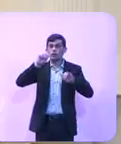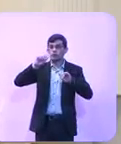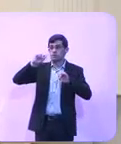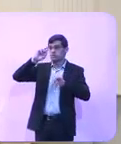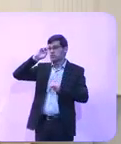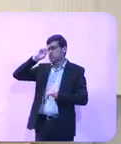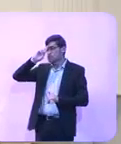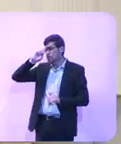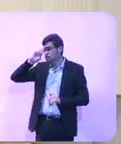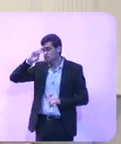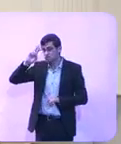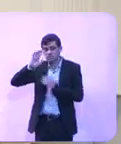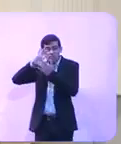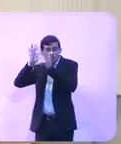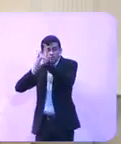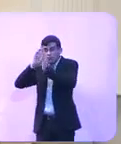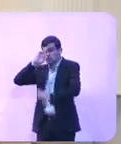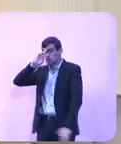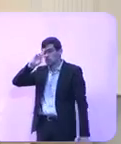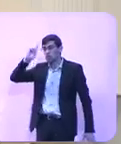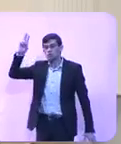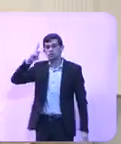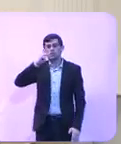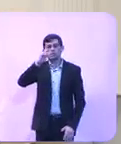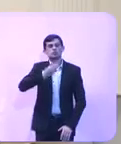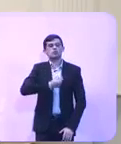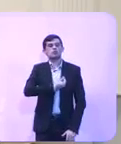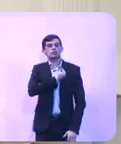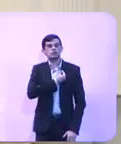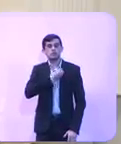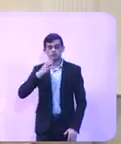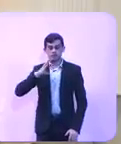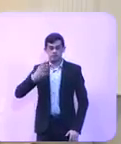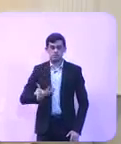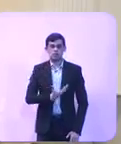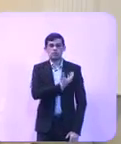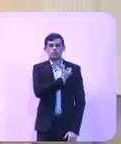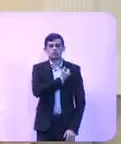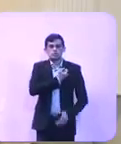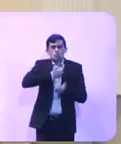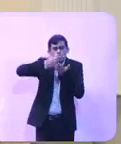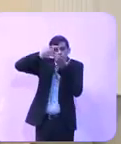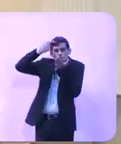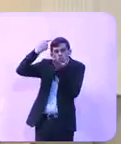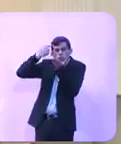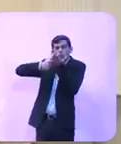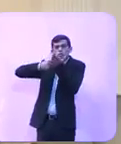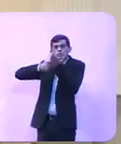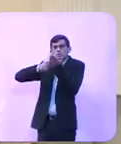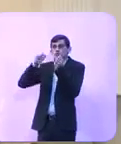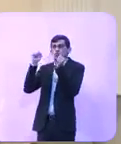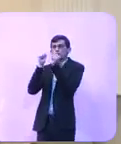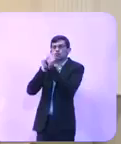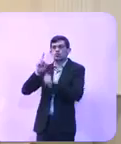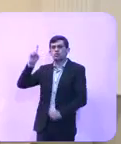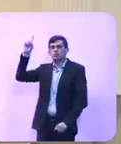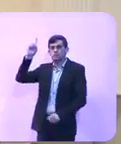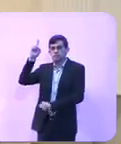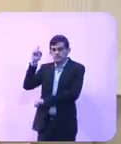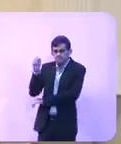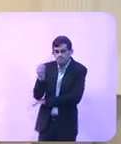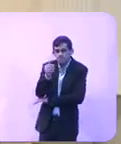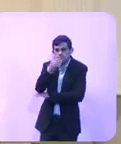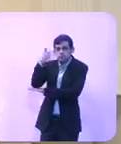Senhor da sua vida, de Salvador eterno, um compromisso com Ele, onde se levanta a bandeira e